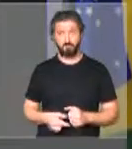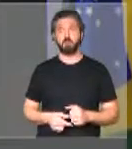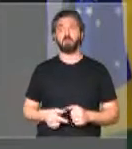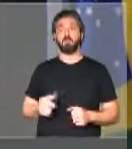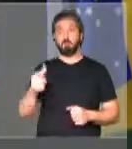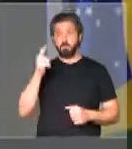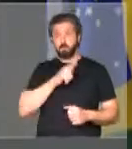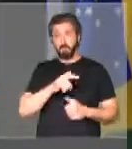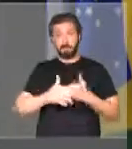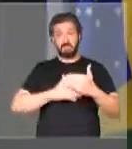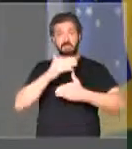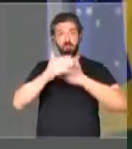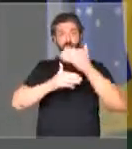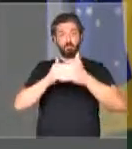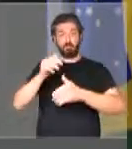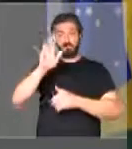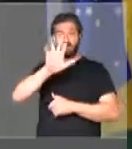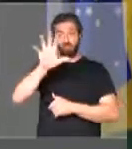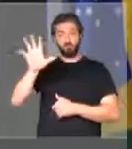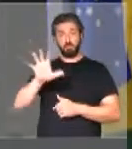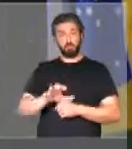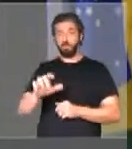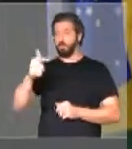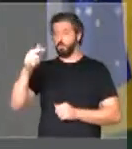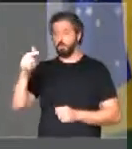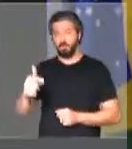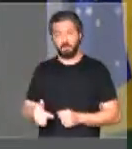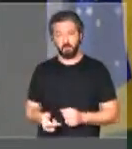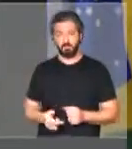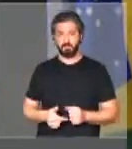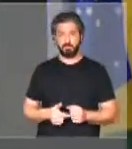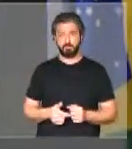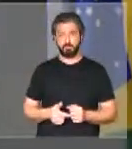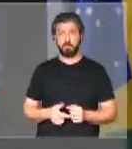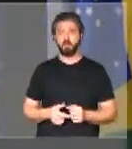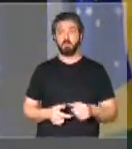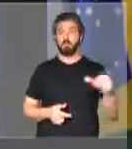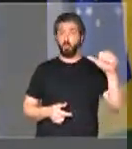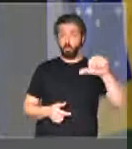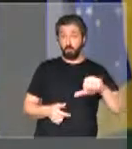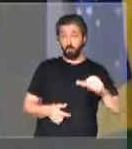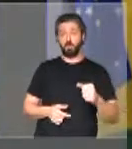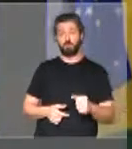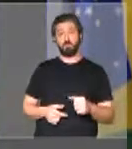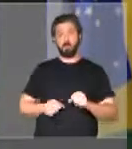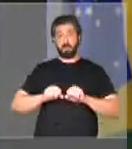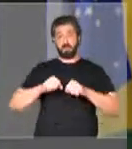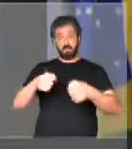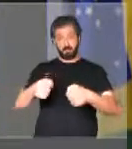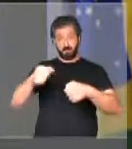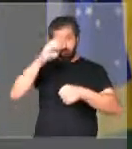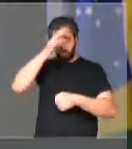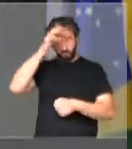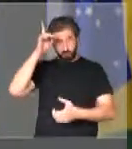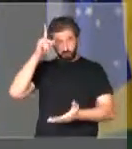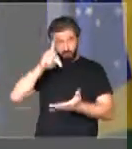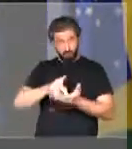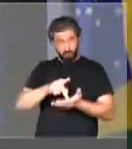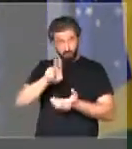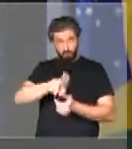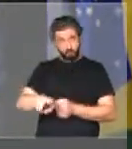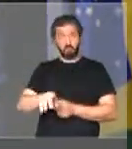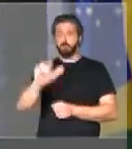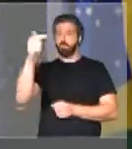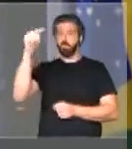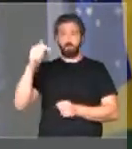trará desenvolvimento regional, não trará, e muito menos a defesa do consumidor, do